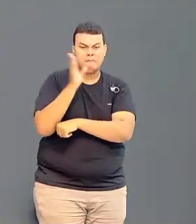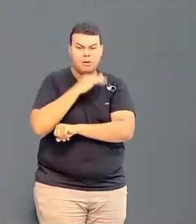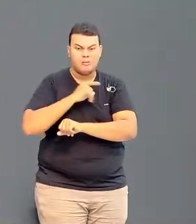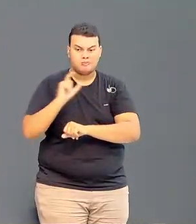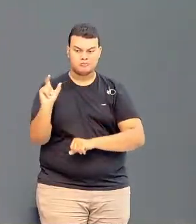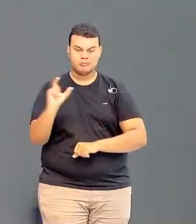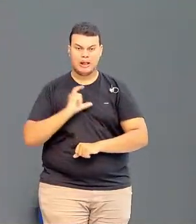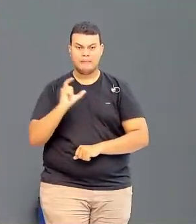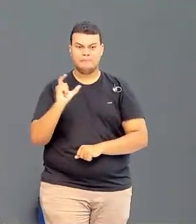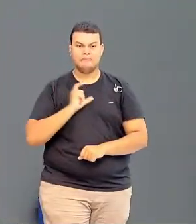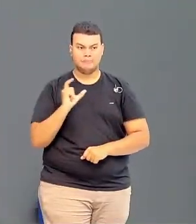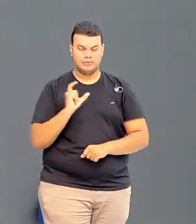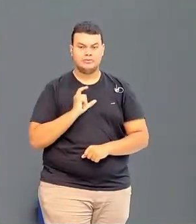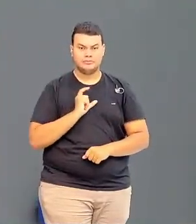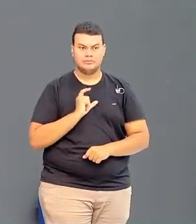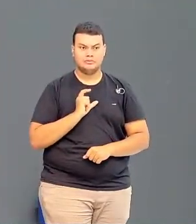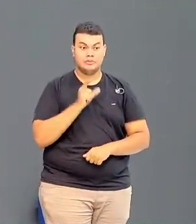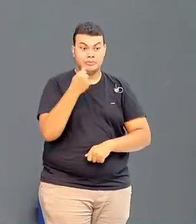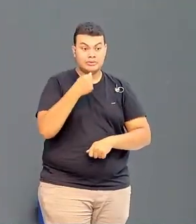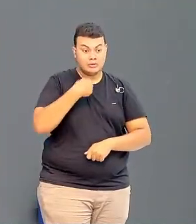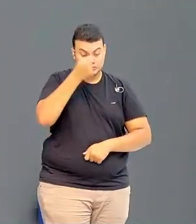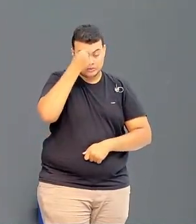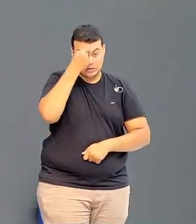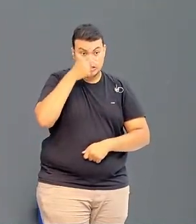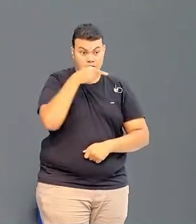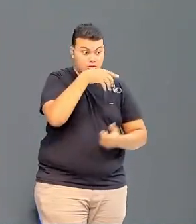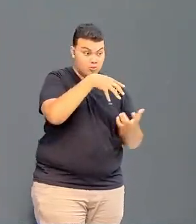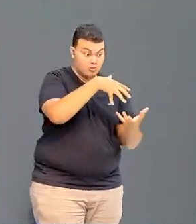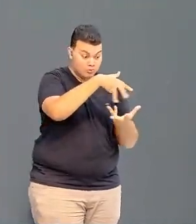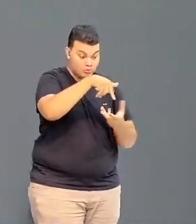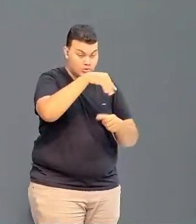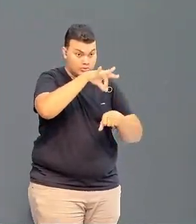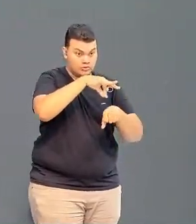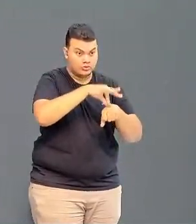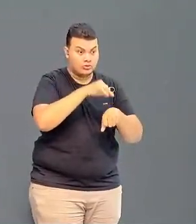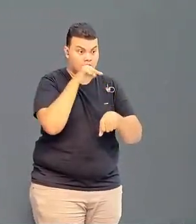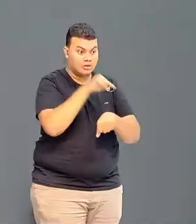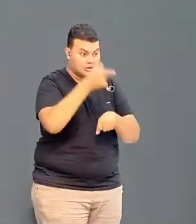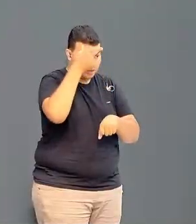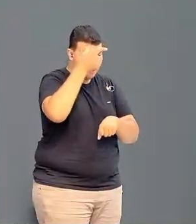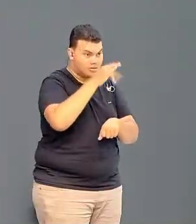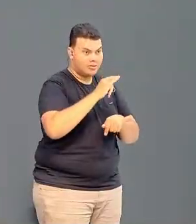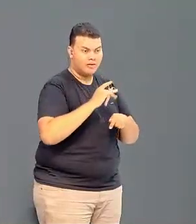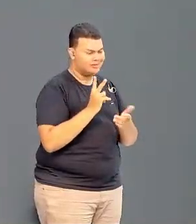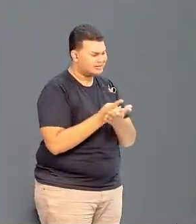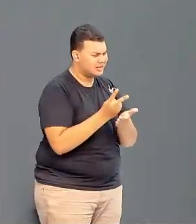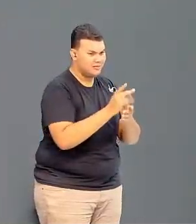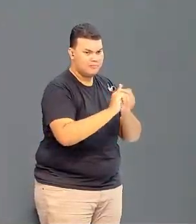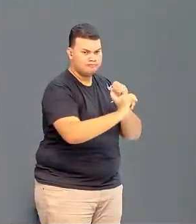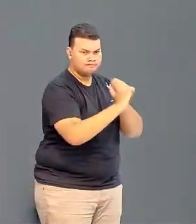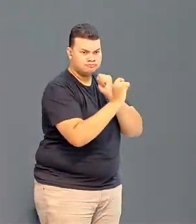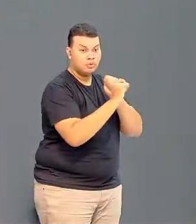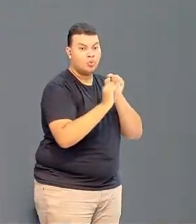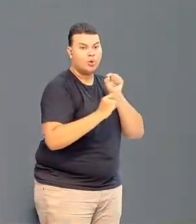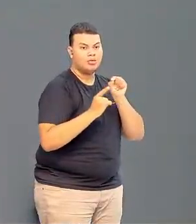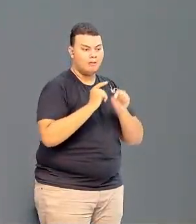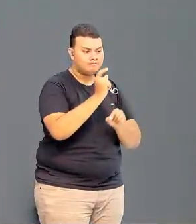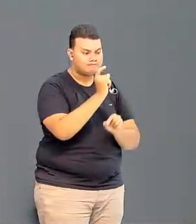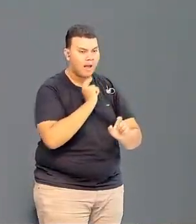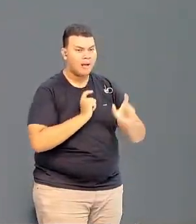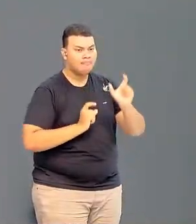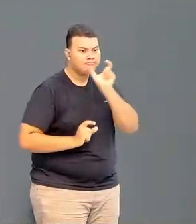quem tem autoridade sobre nós. Guarde isso, tá? No mundo espiritual, o maligno, ele sempre vai pegar e vai estabelecer como decreto, para